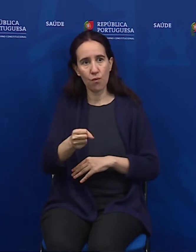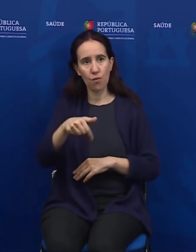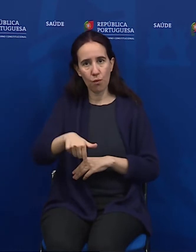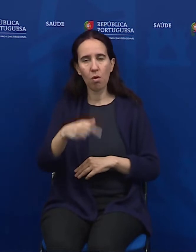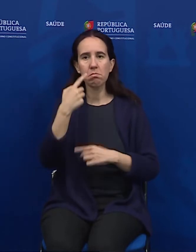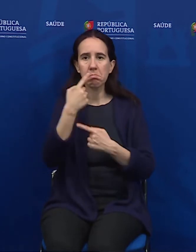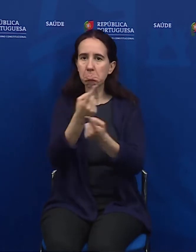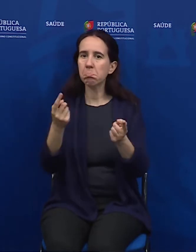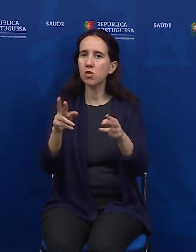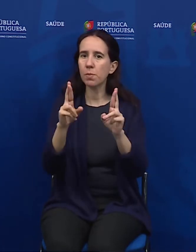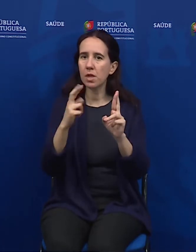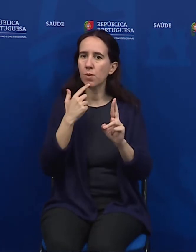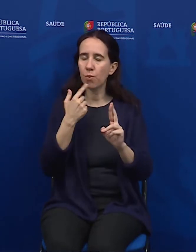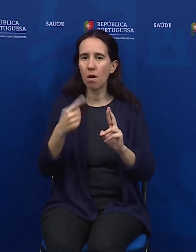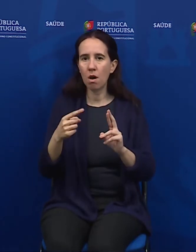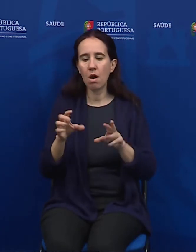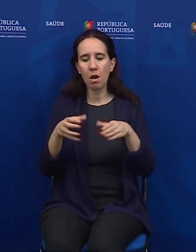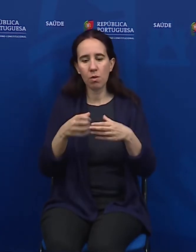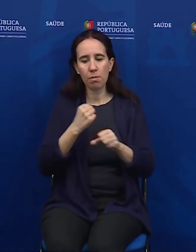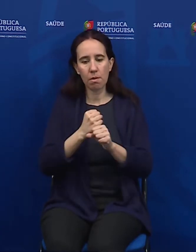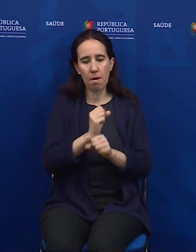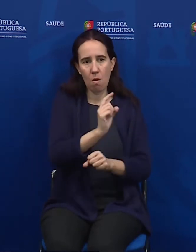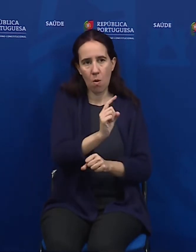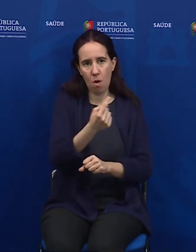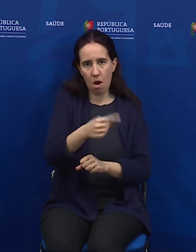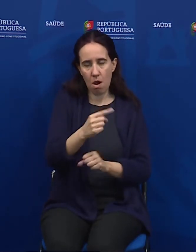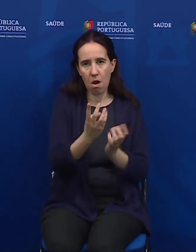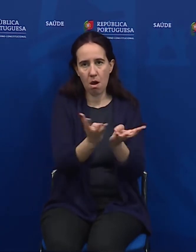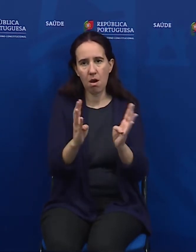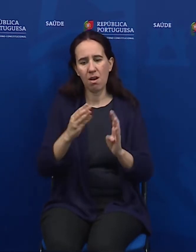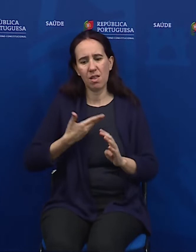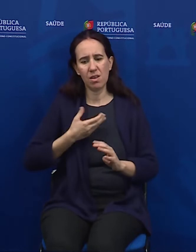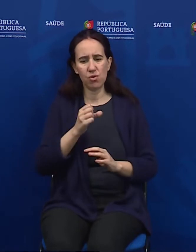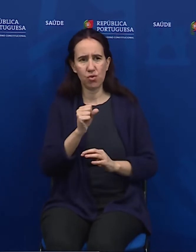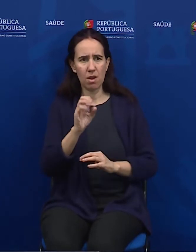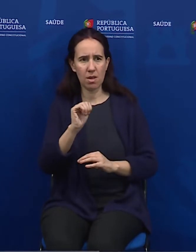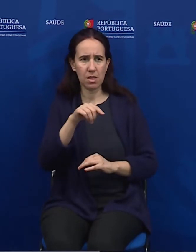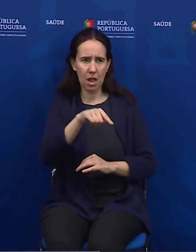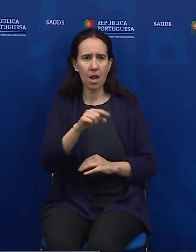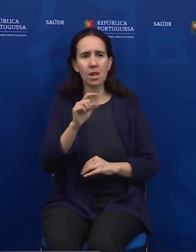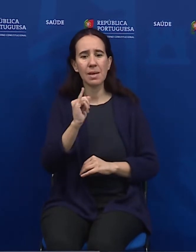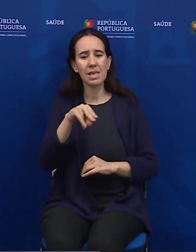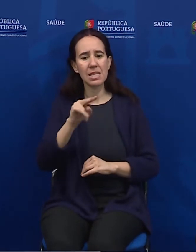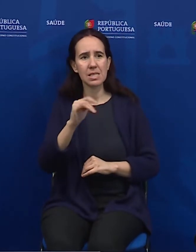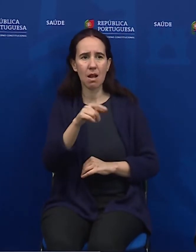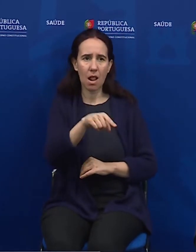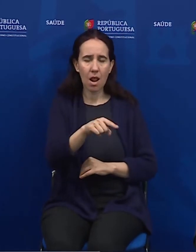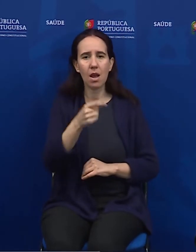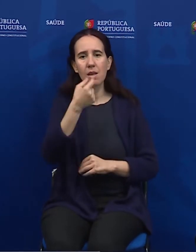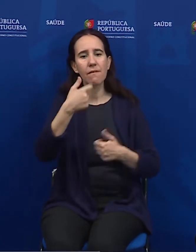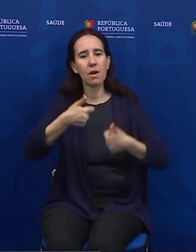grande esperança. Existe uma task force de que faz parte a DGS, de que faz parte o INSA, de que faz parte o